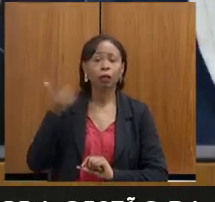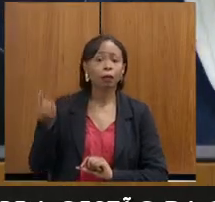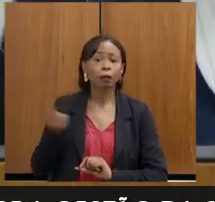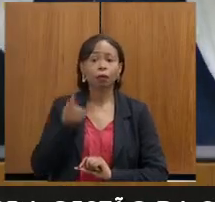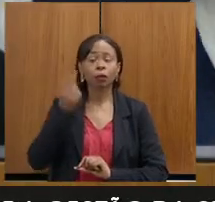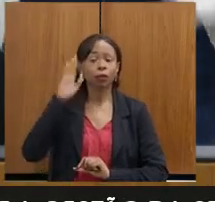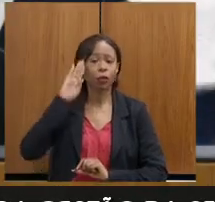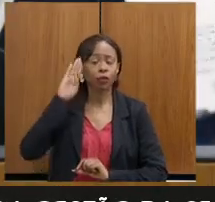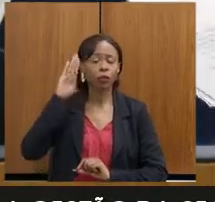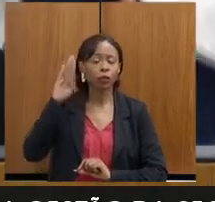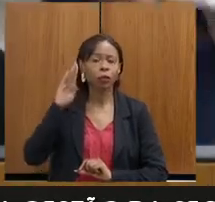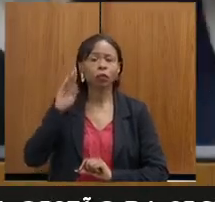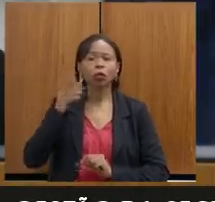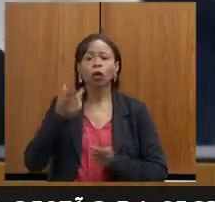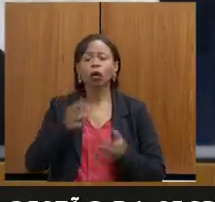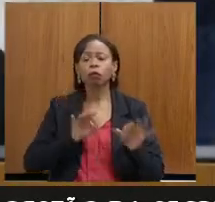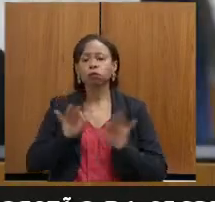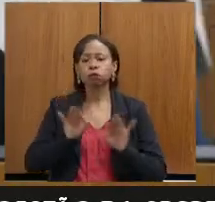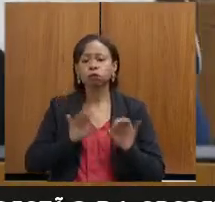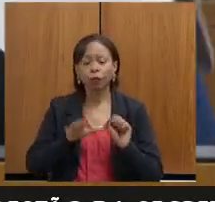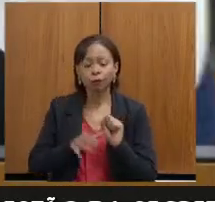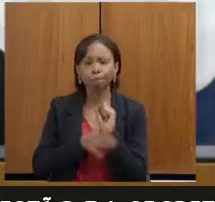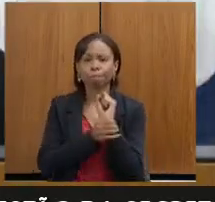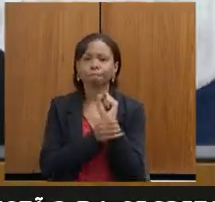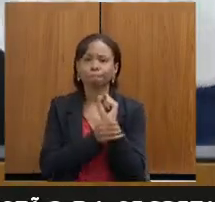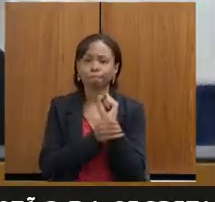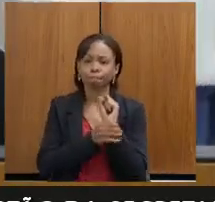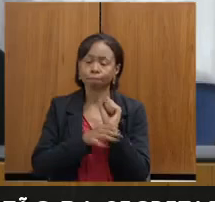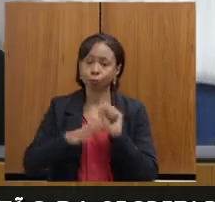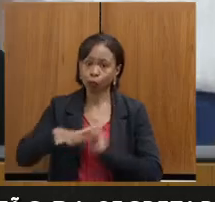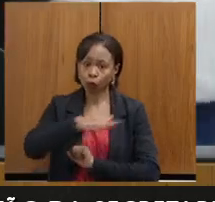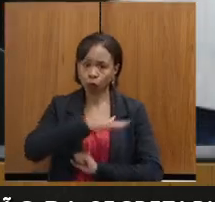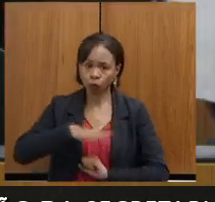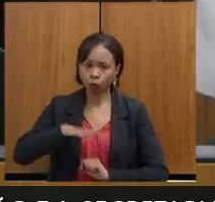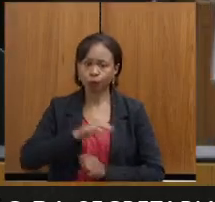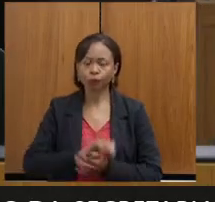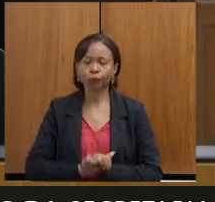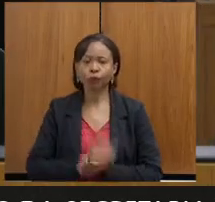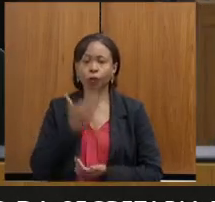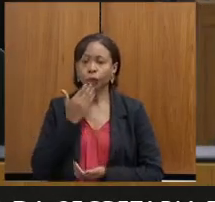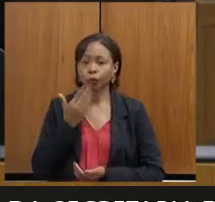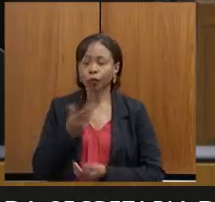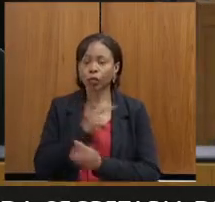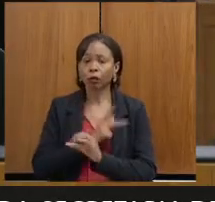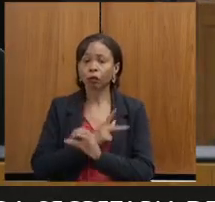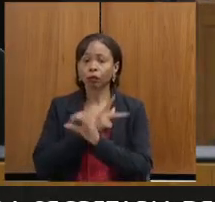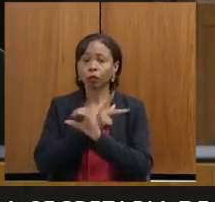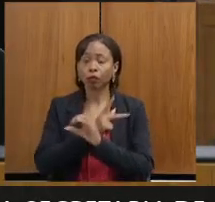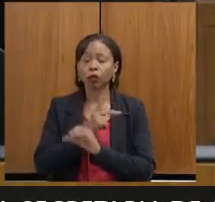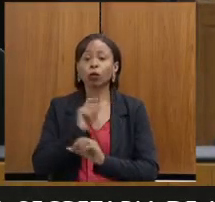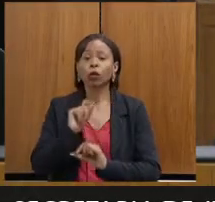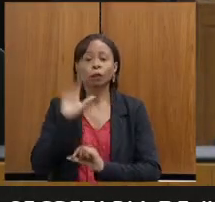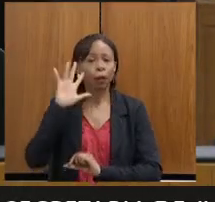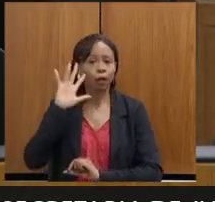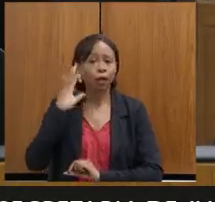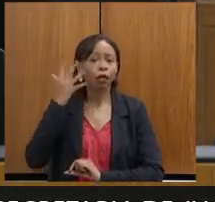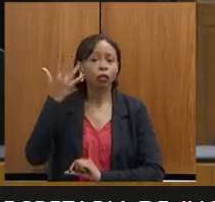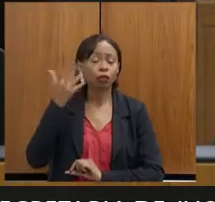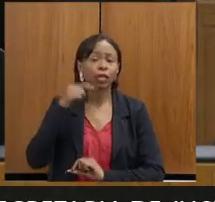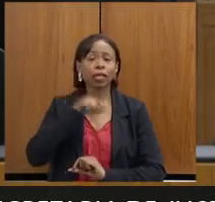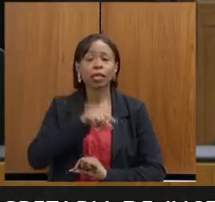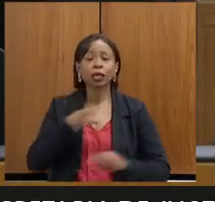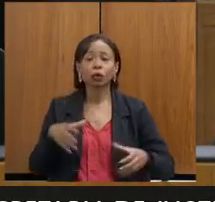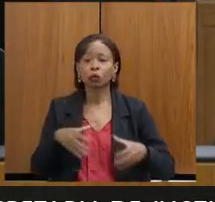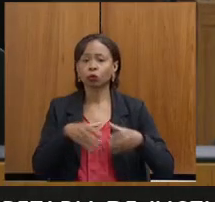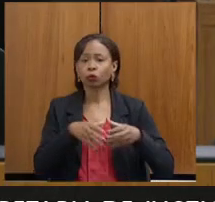priorizadas ações e iniciativas destinadas a integração das forças Segurança Pública Olá seja encaminhada por esse vídeo sabe Minas Gerais pedir providências para que a